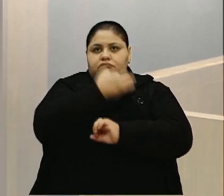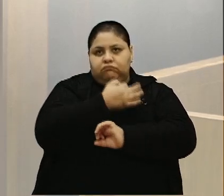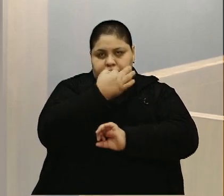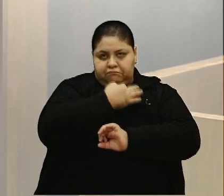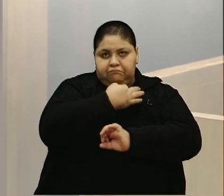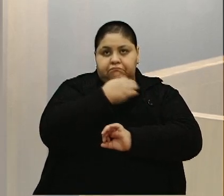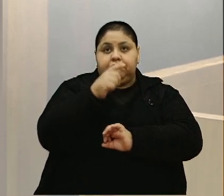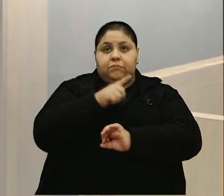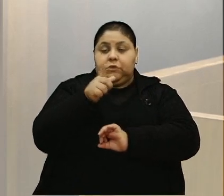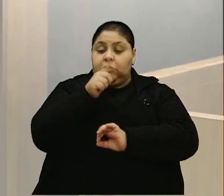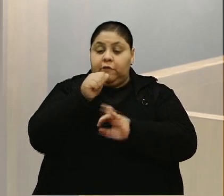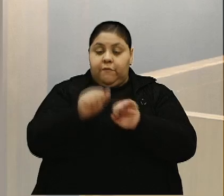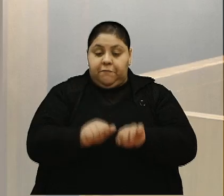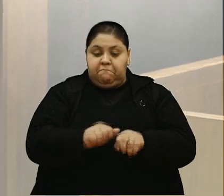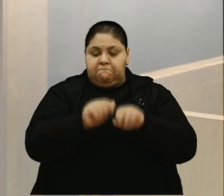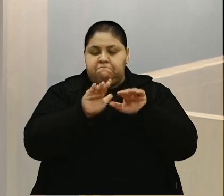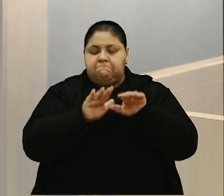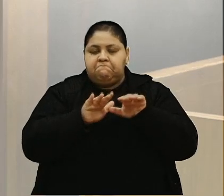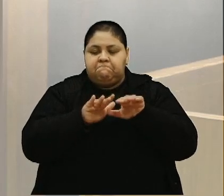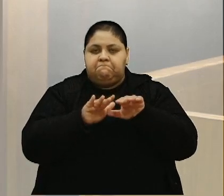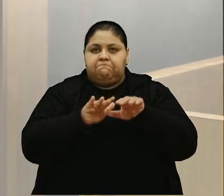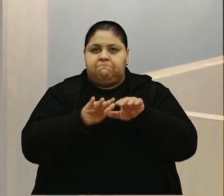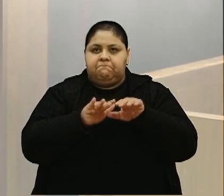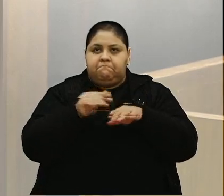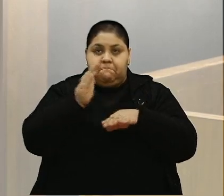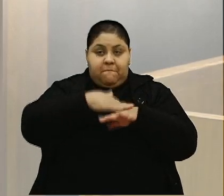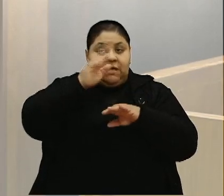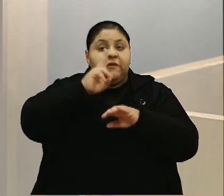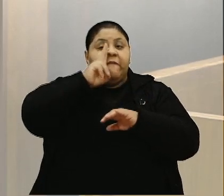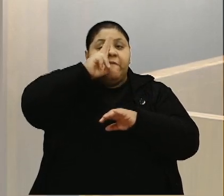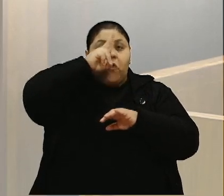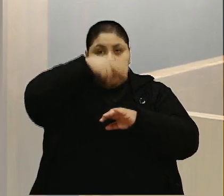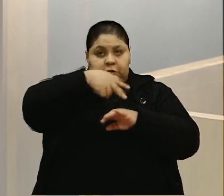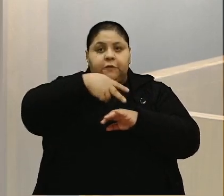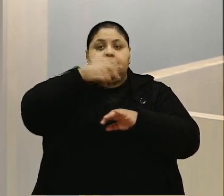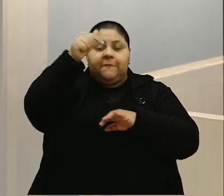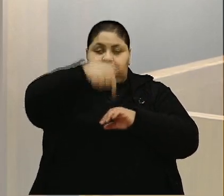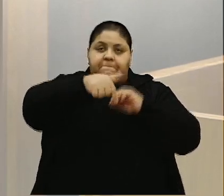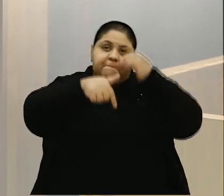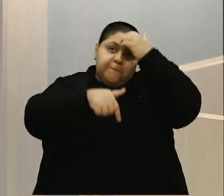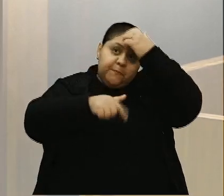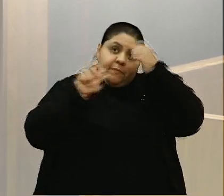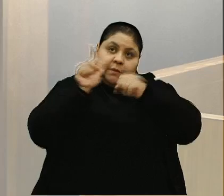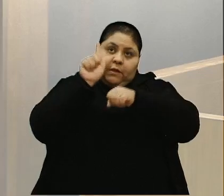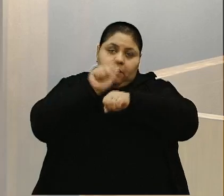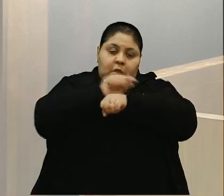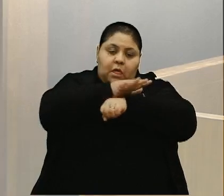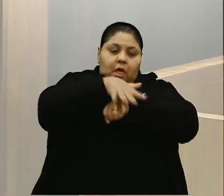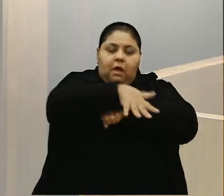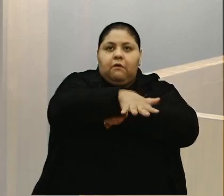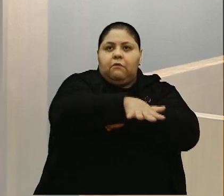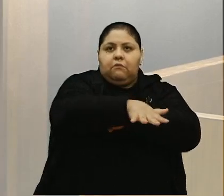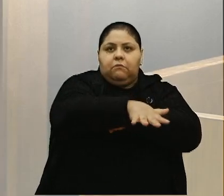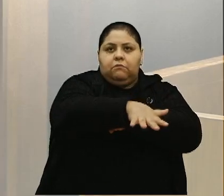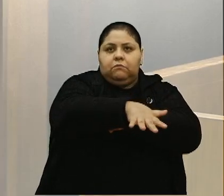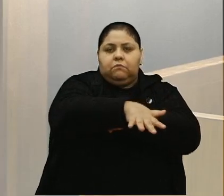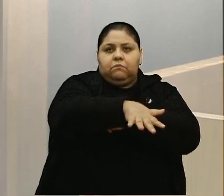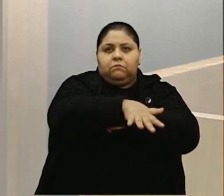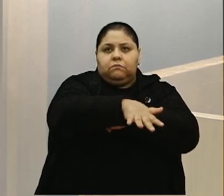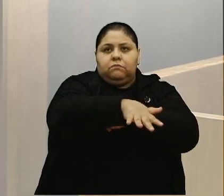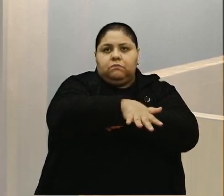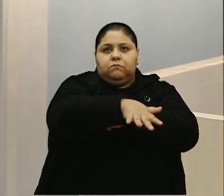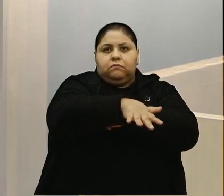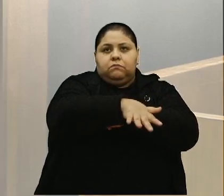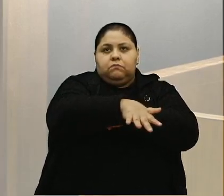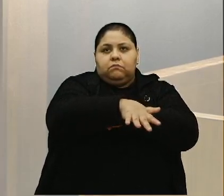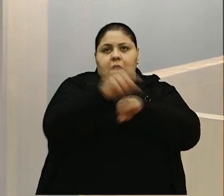Teve esse alagamento, foi o mais forte aqui em Galópolis, por ficar um bairro na parte